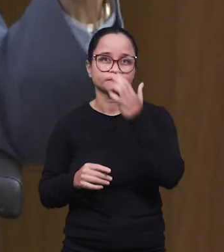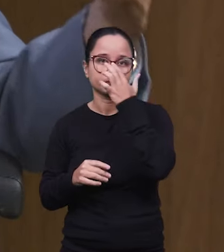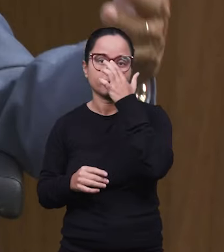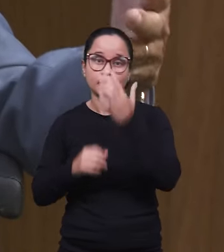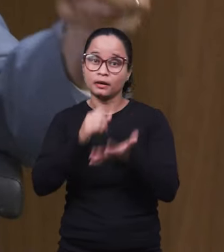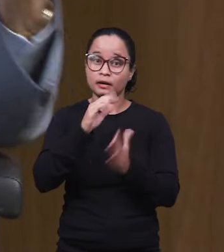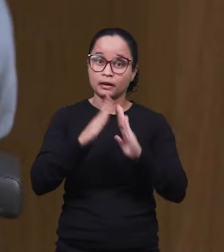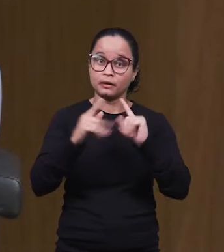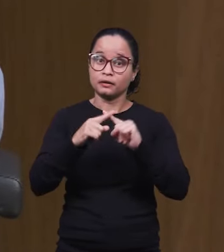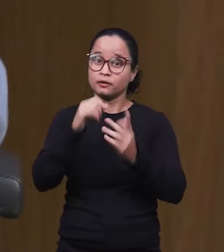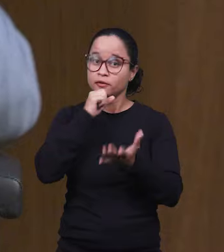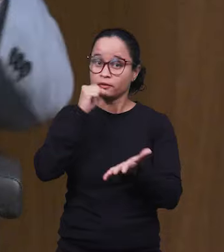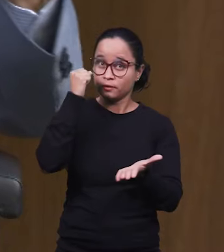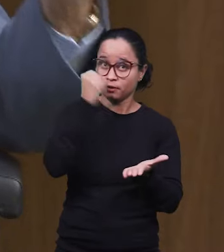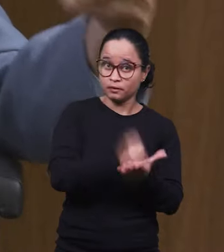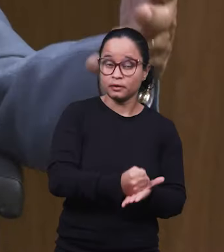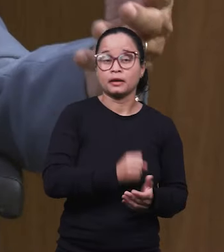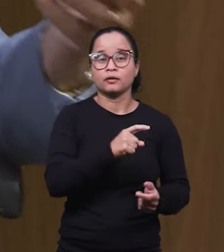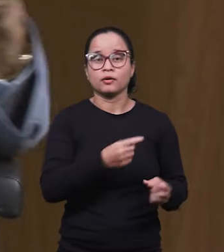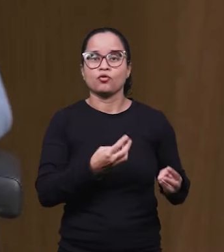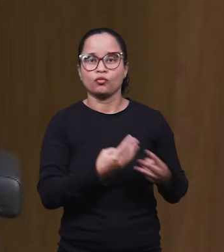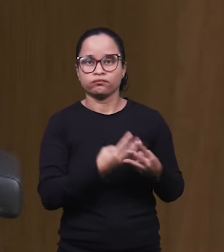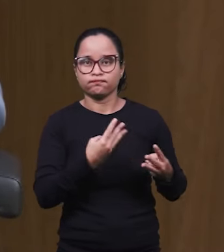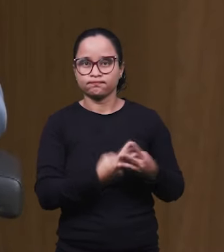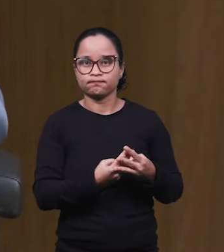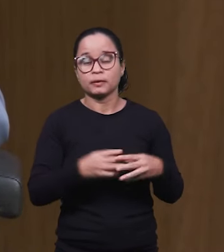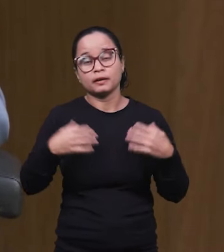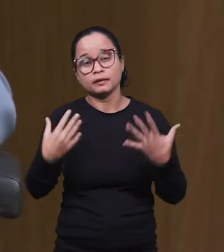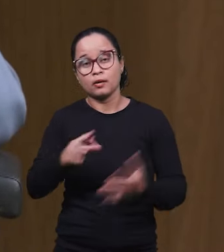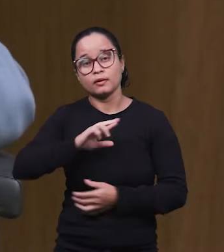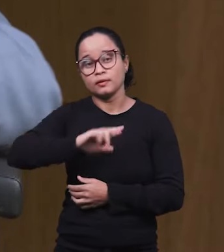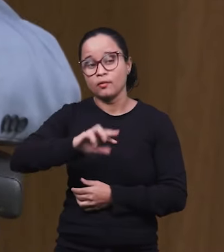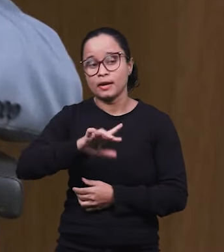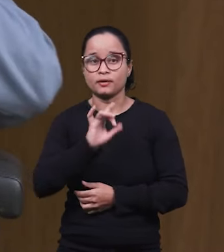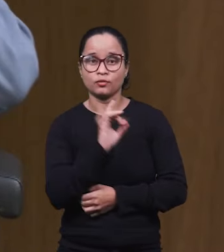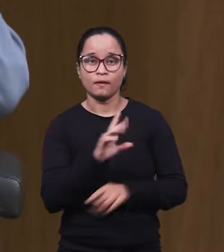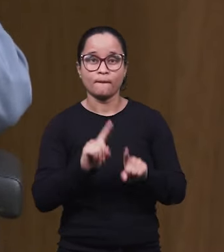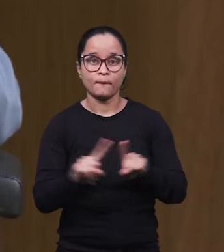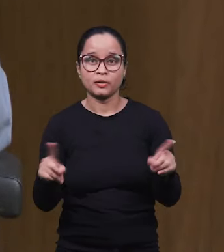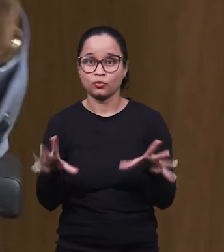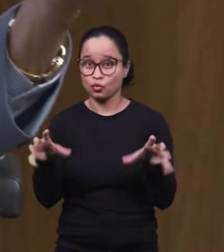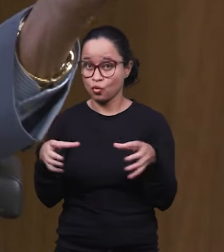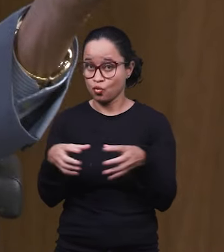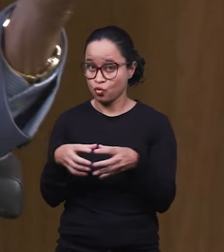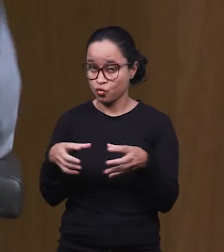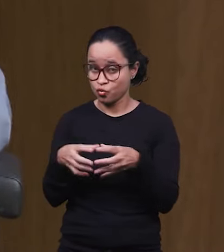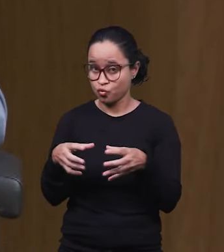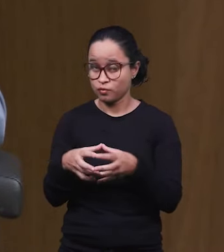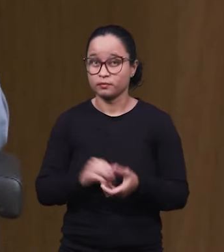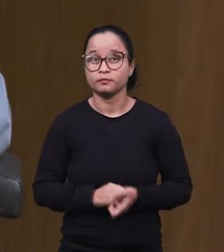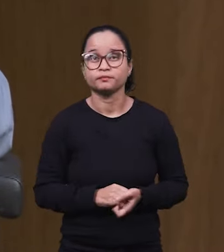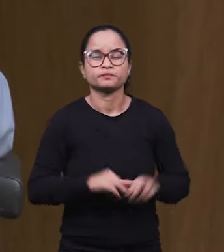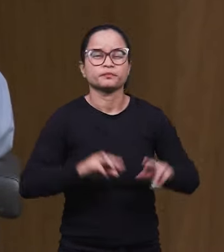Velho Testamento. Do judaísmo. O judaísmo. E não só isso, mas grupos diversos